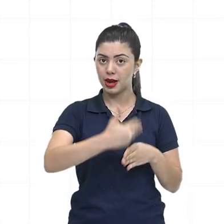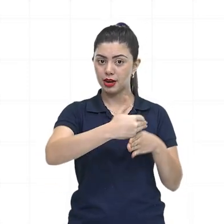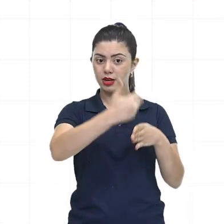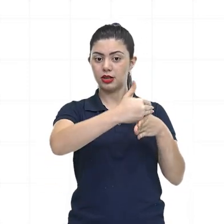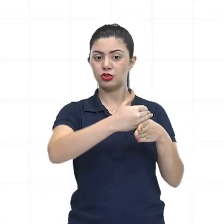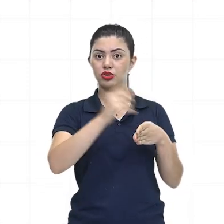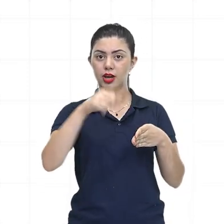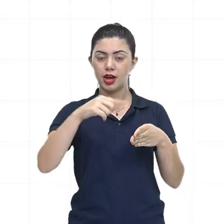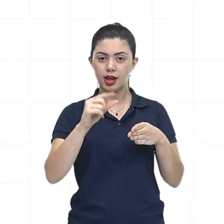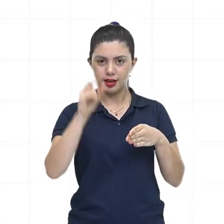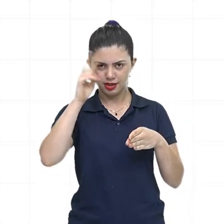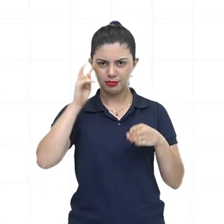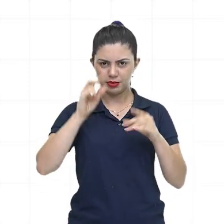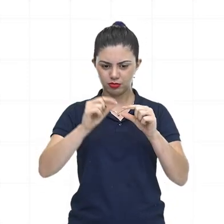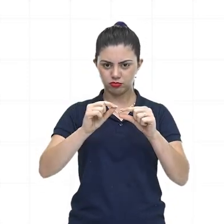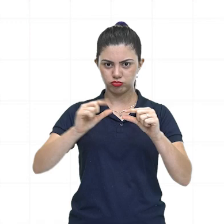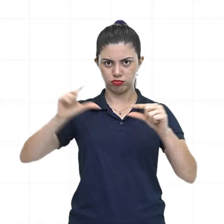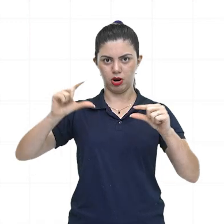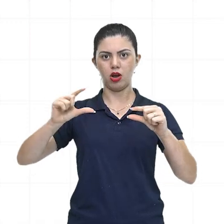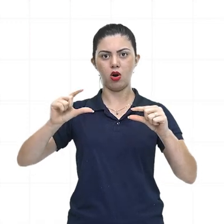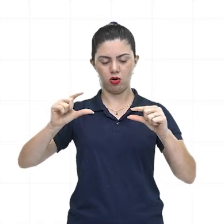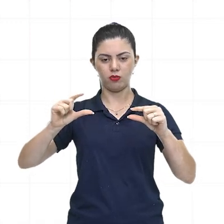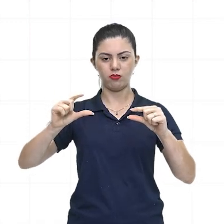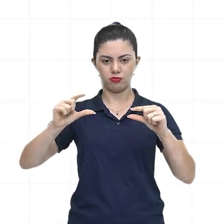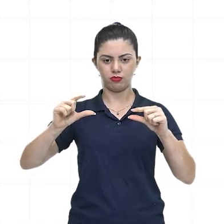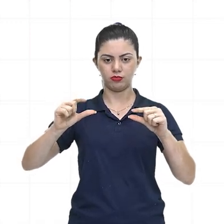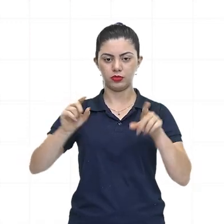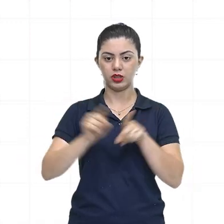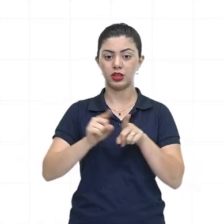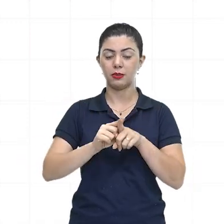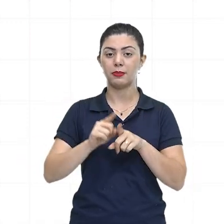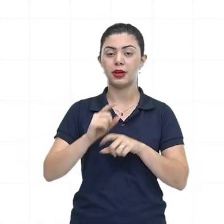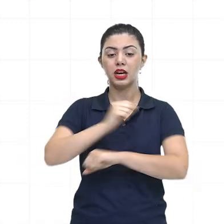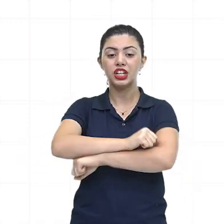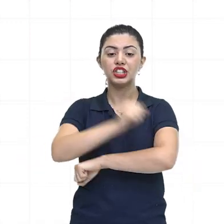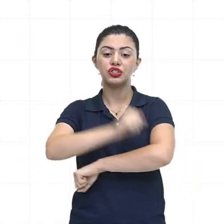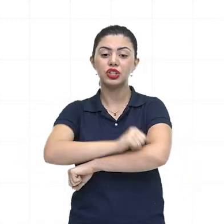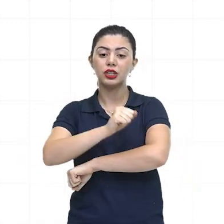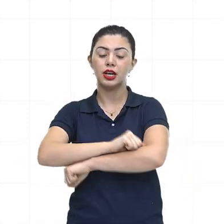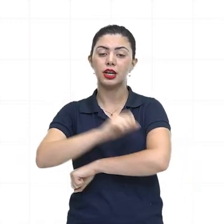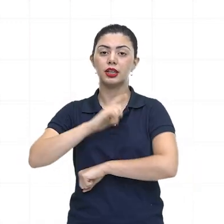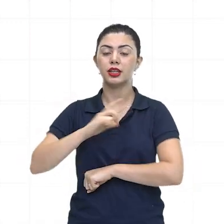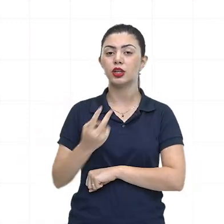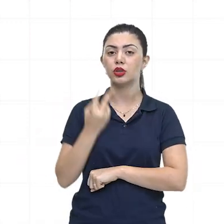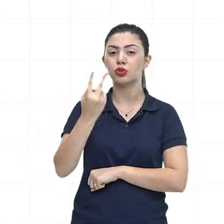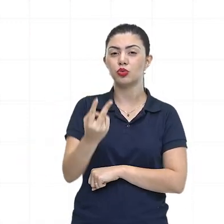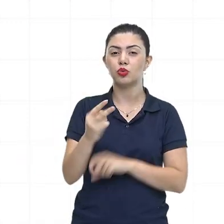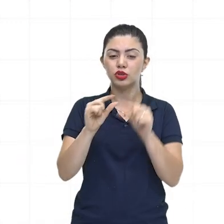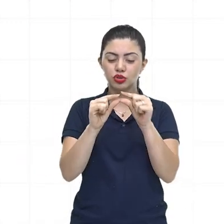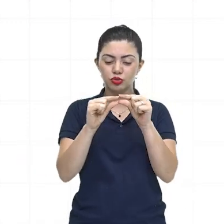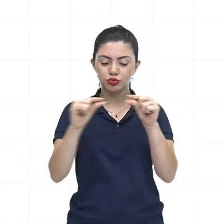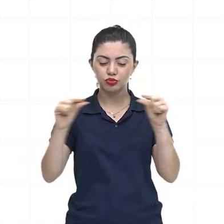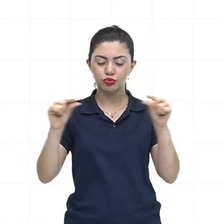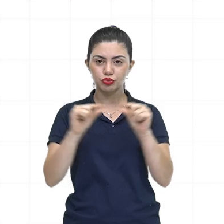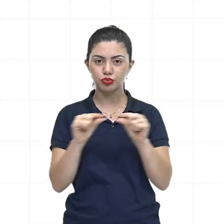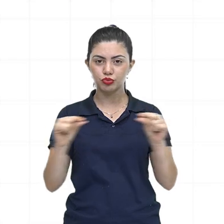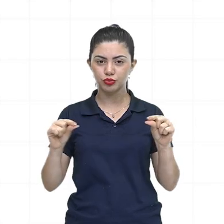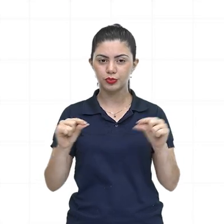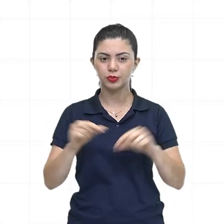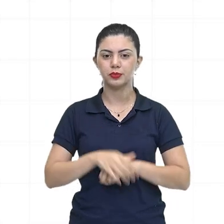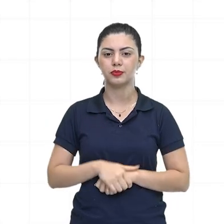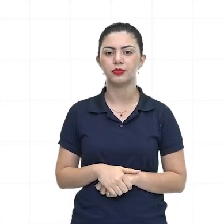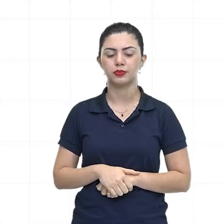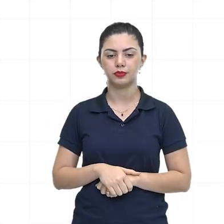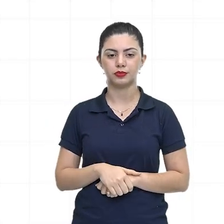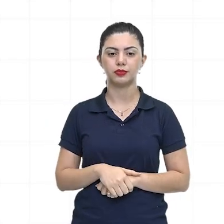grossa, certo? E as janelas representadas por duas linhas finas. E